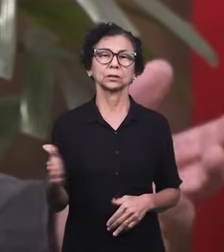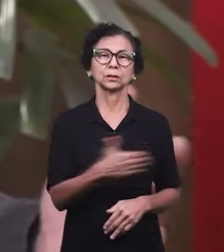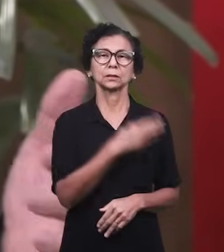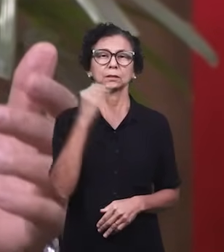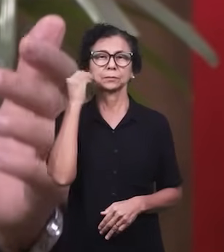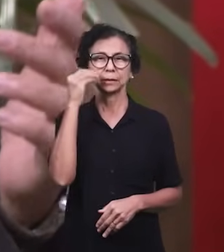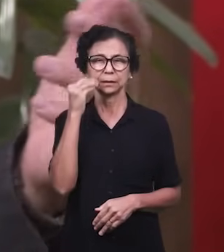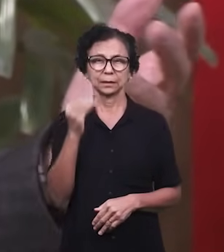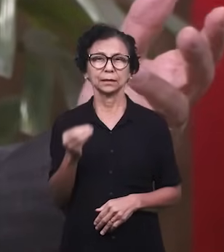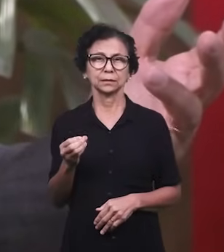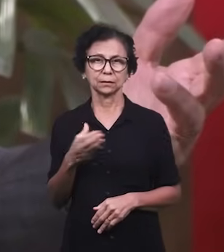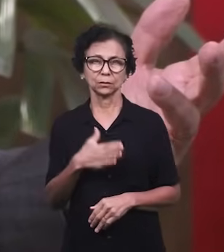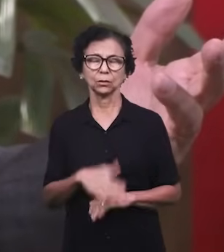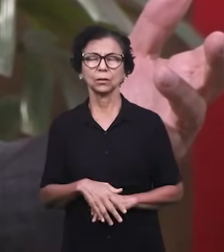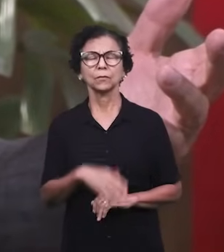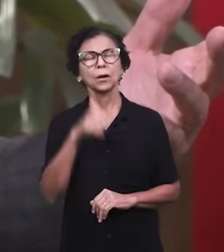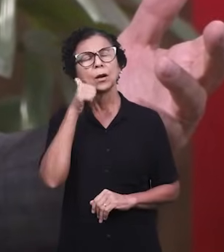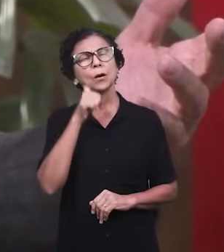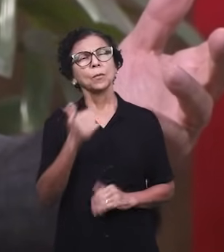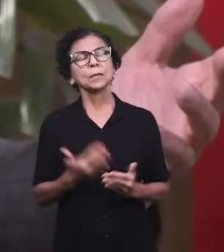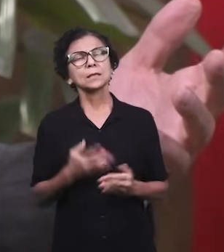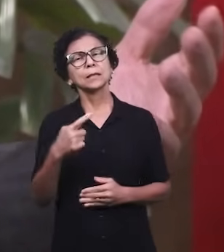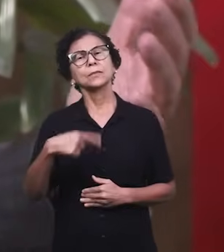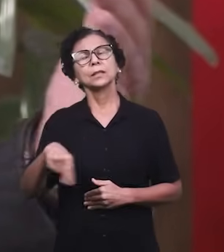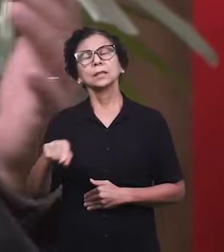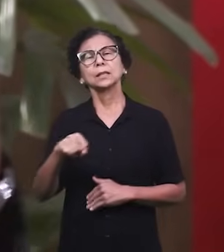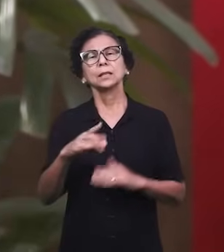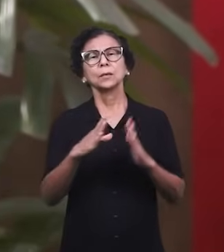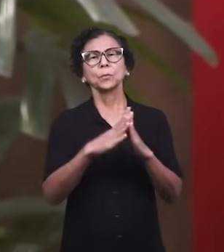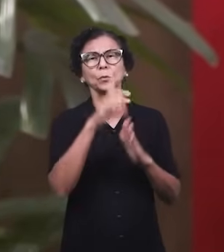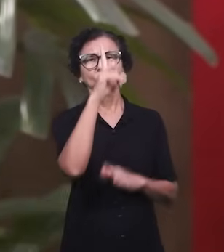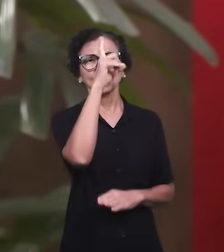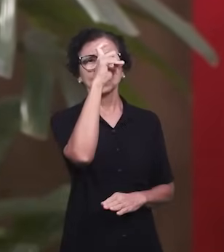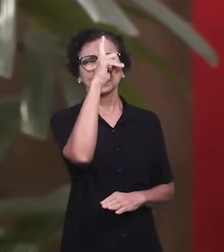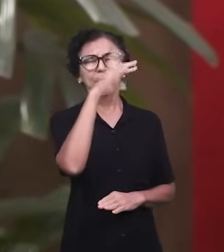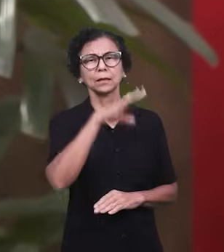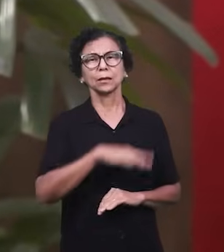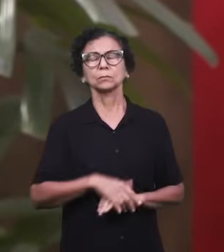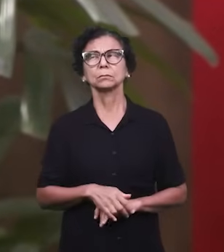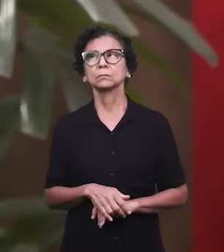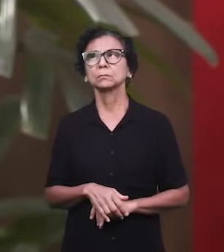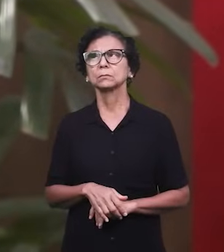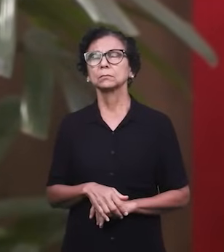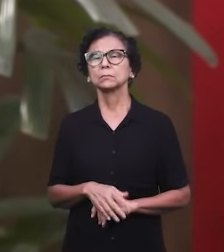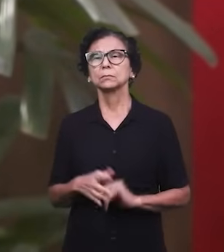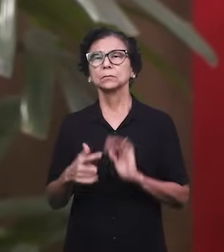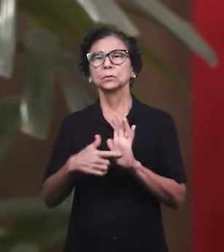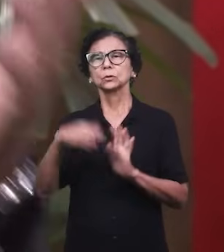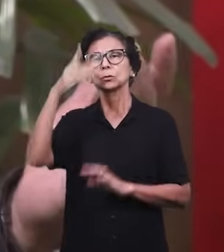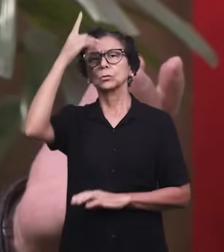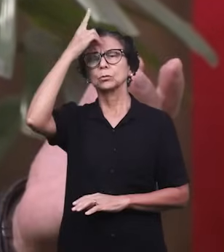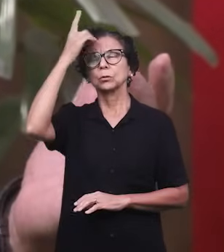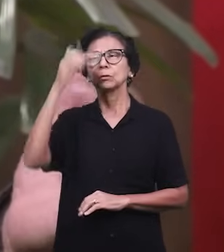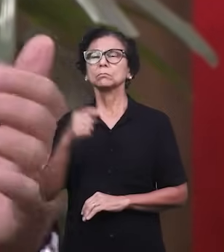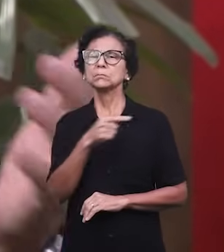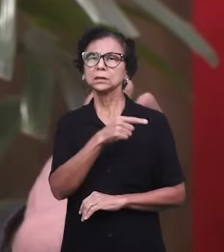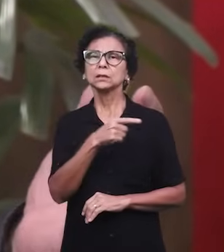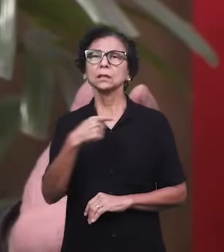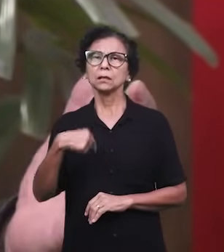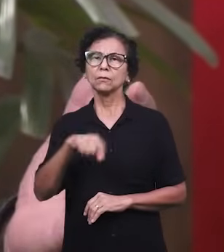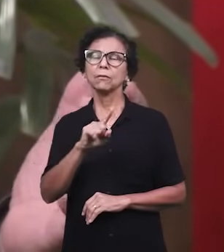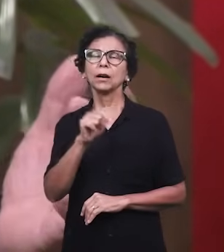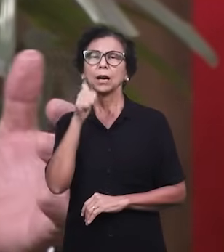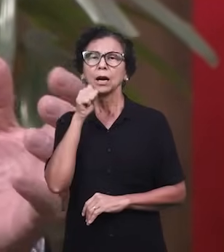recente de uma irmã que ia para um hospital e o Senhor deu um dom espiritual mostrando uma coisa assim muito simples, que ela iria para o hospital fazer